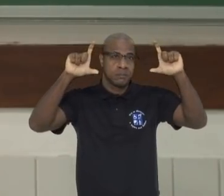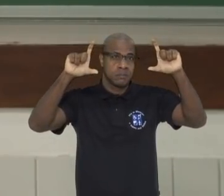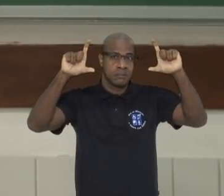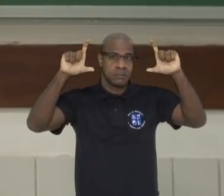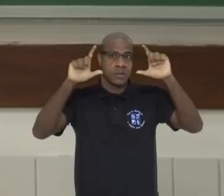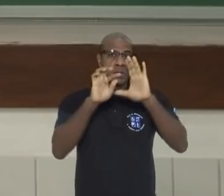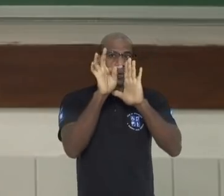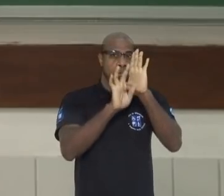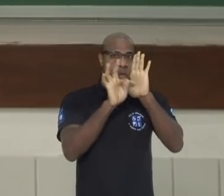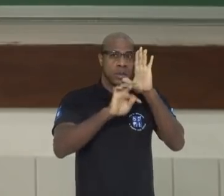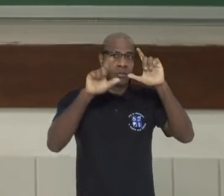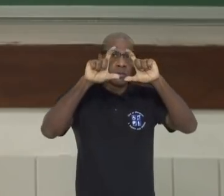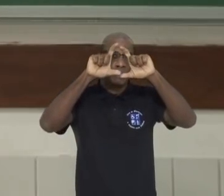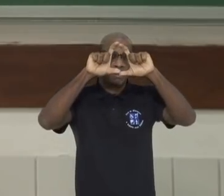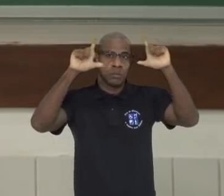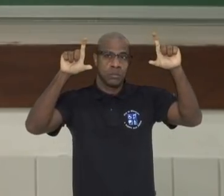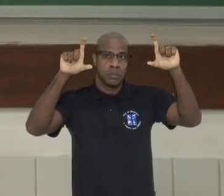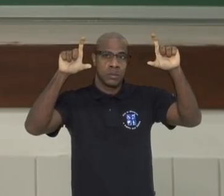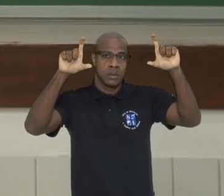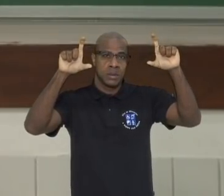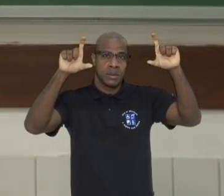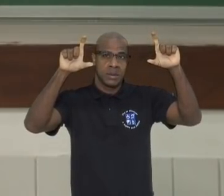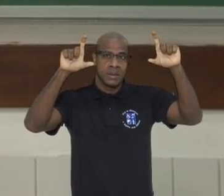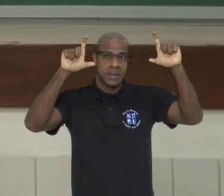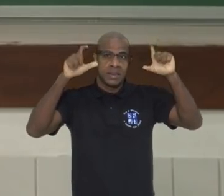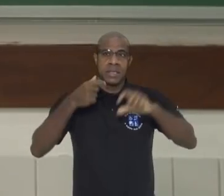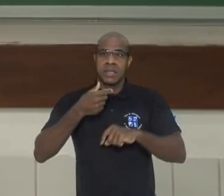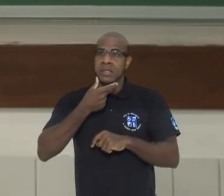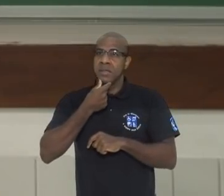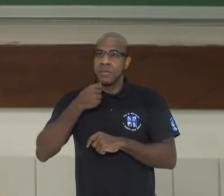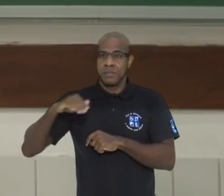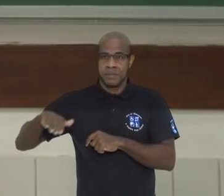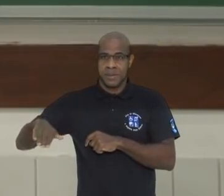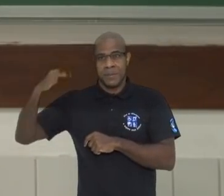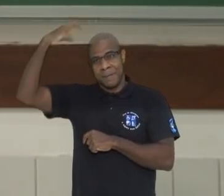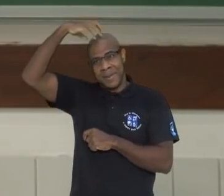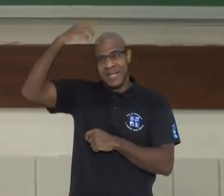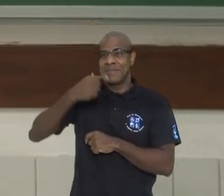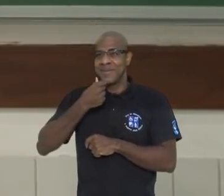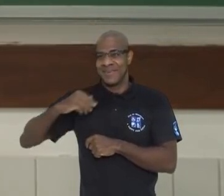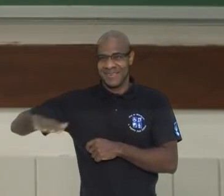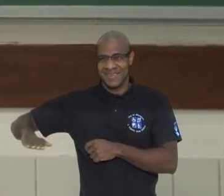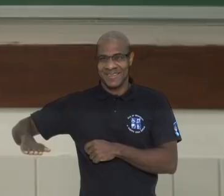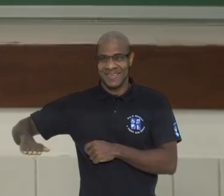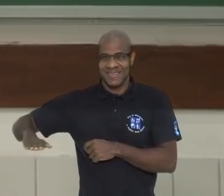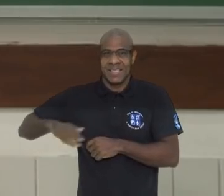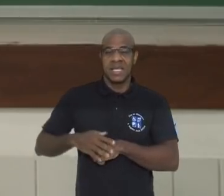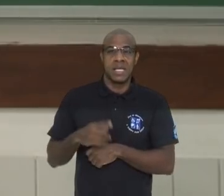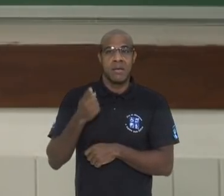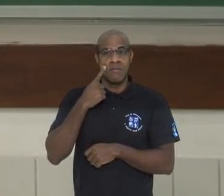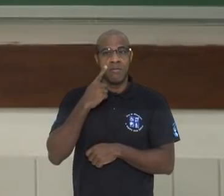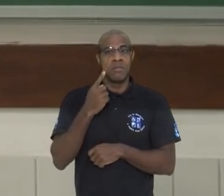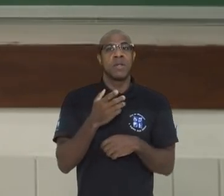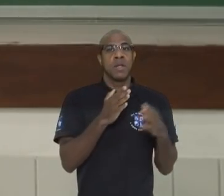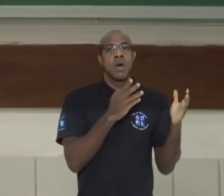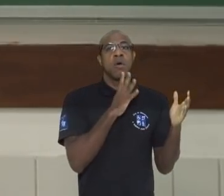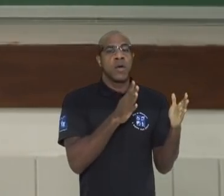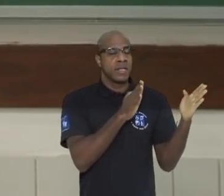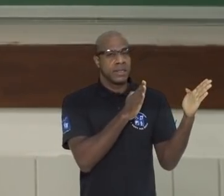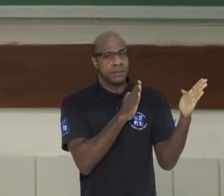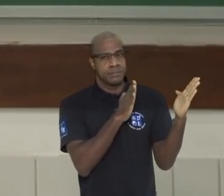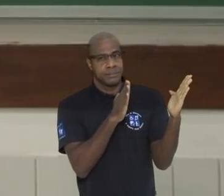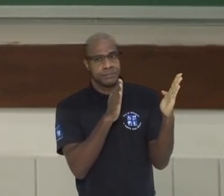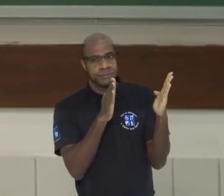desse texto que é o Pequeno Príncipe e que nós vamos conhecer ao longo das próximas